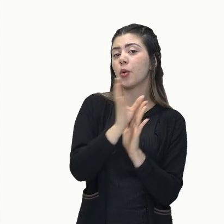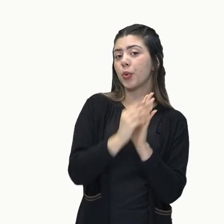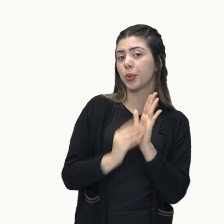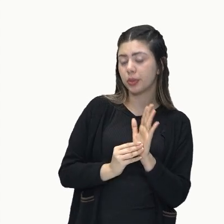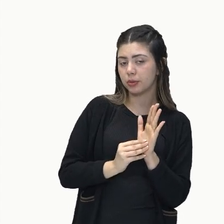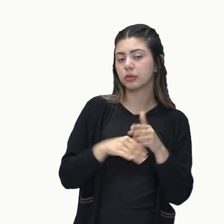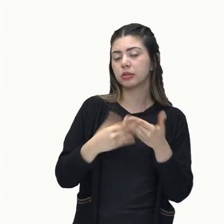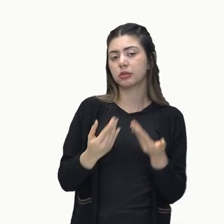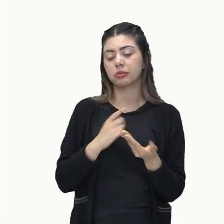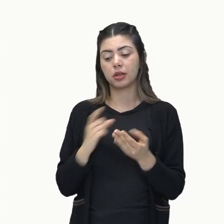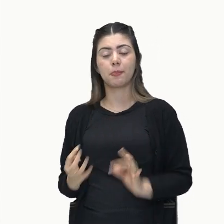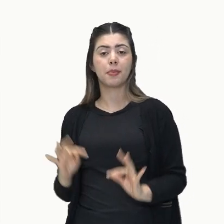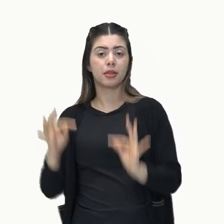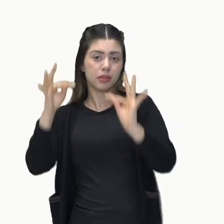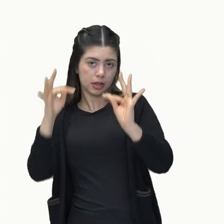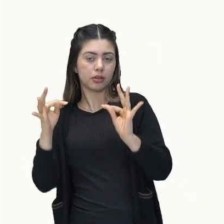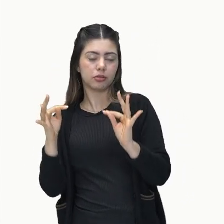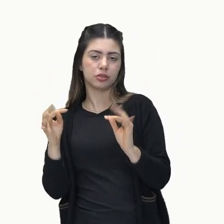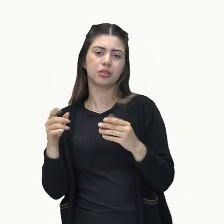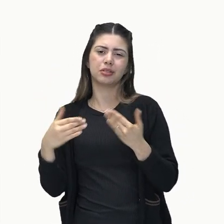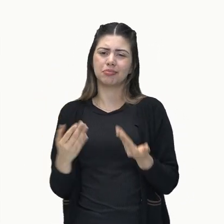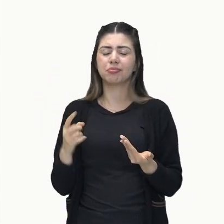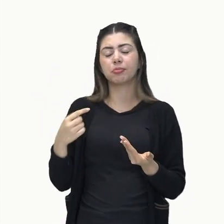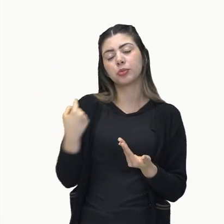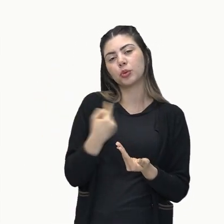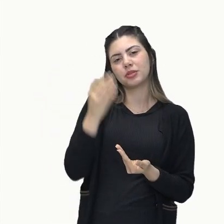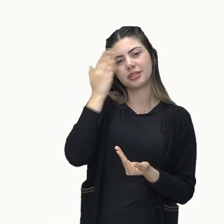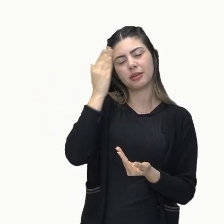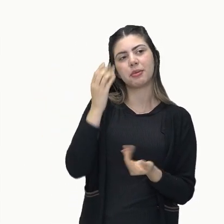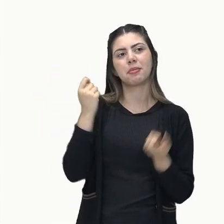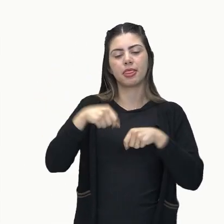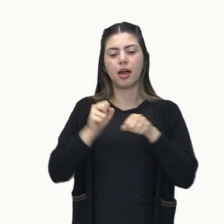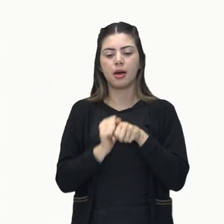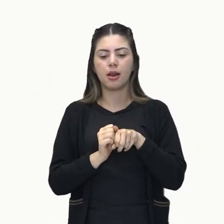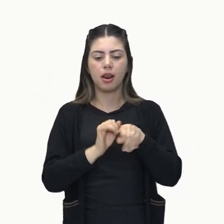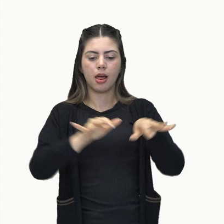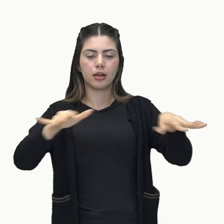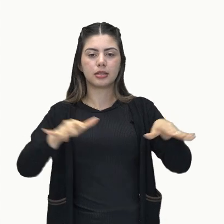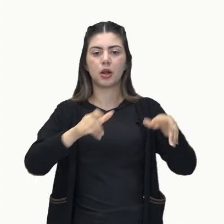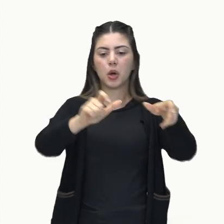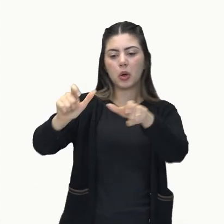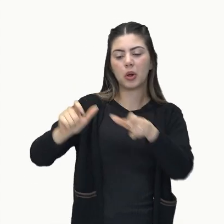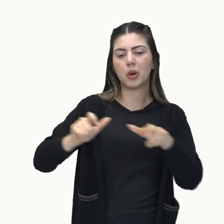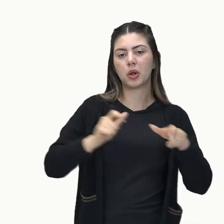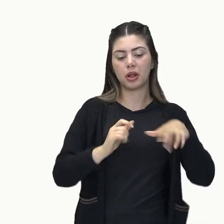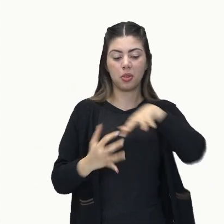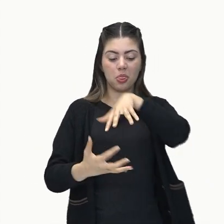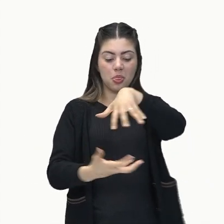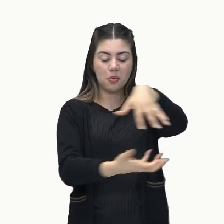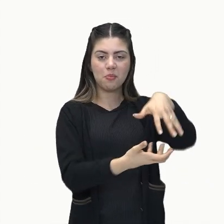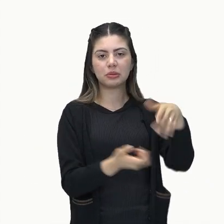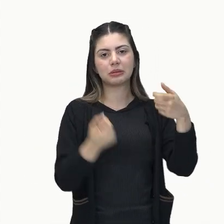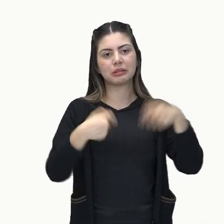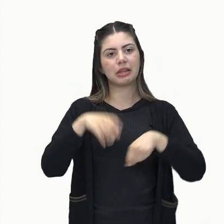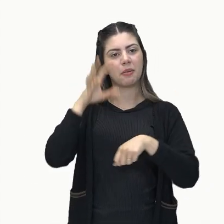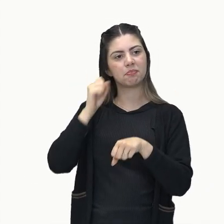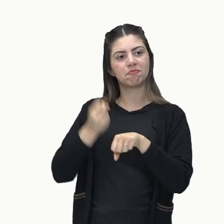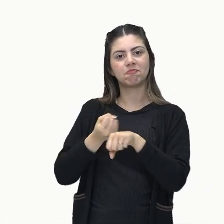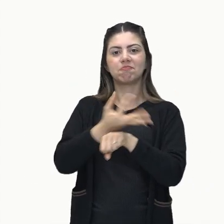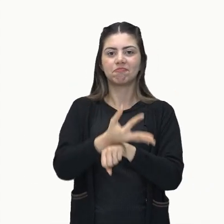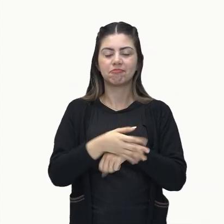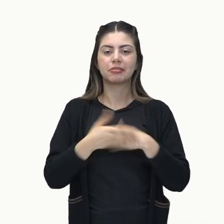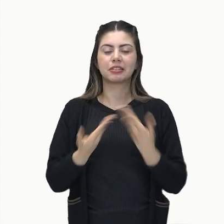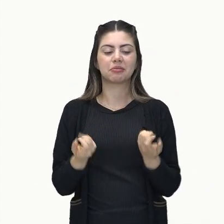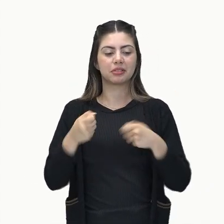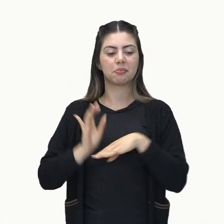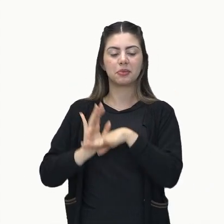uma tecnologia alternativa em virtude do enorme potencial para alcançar populações pelo mundo todo, contribuindo assim com o processo